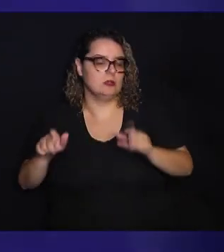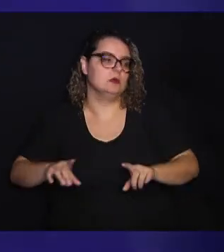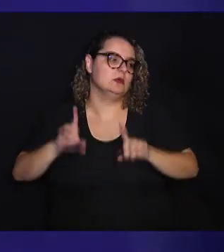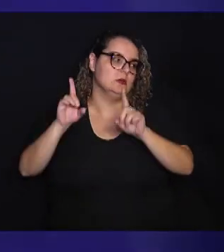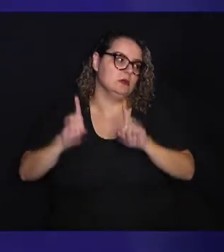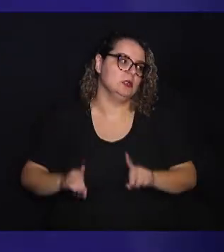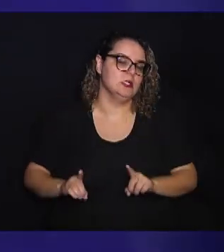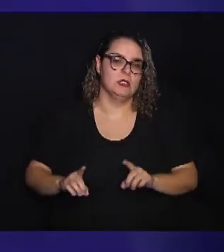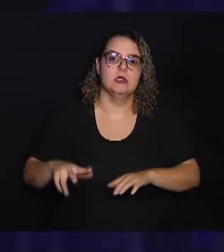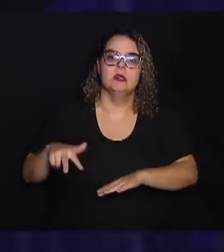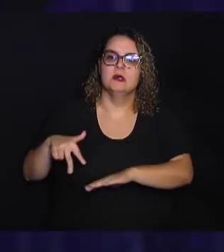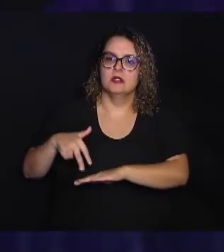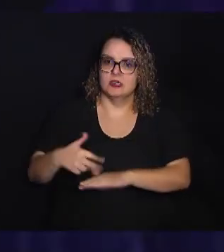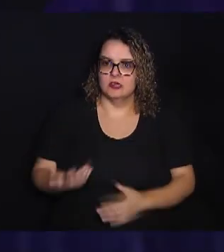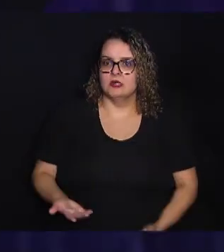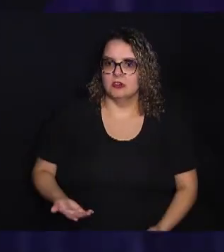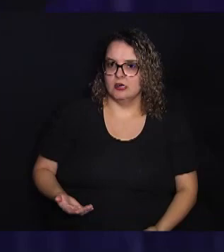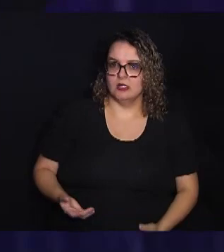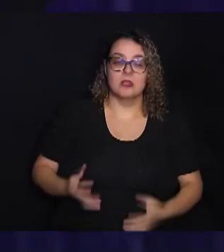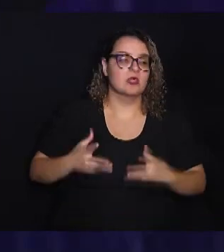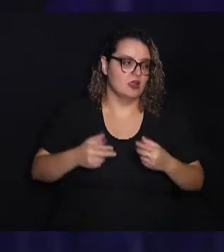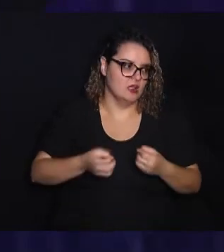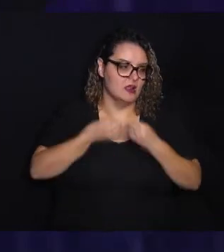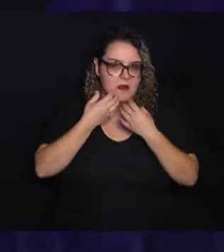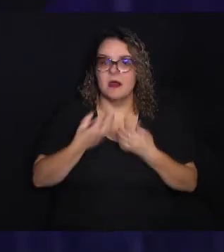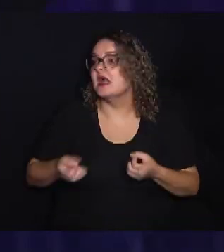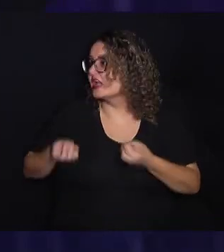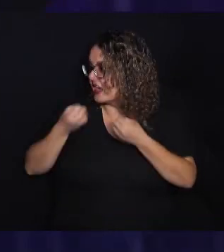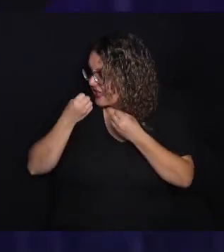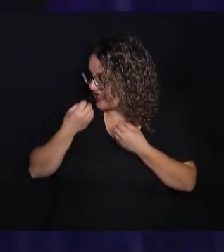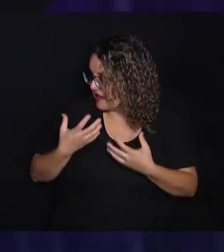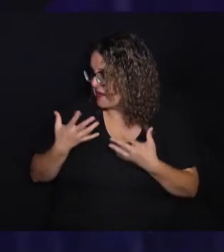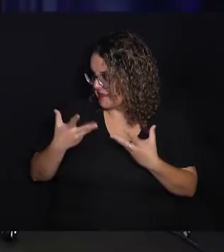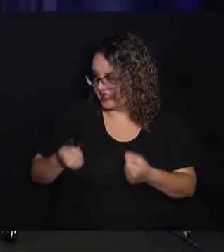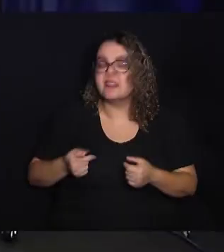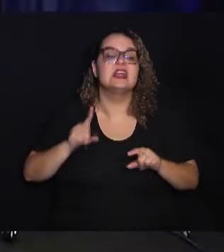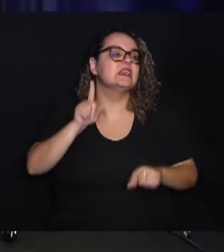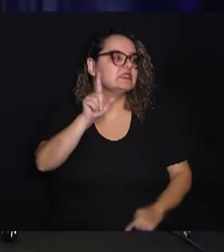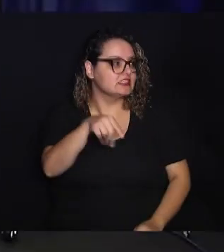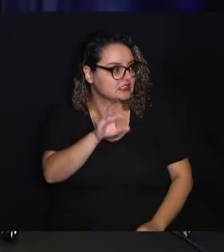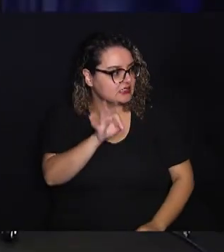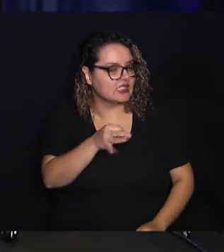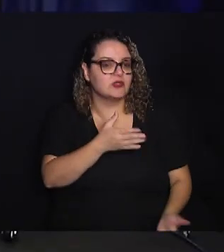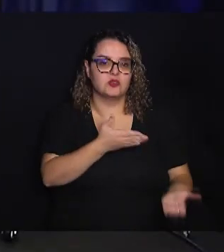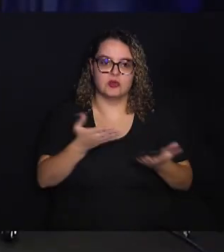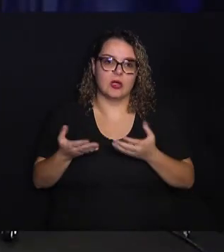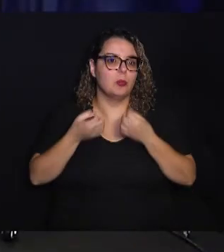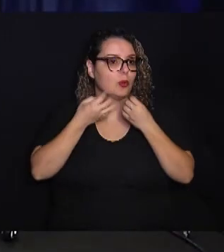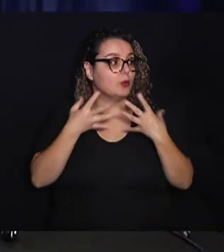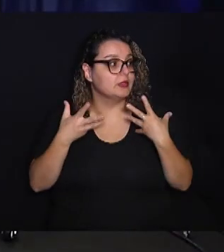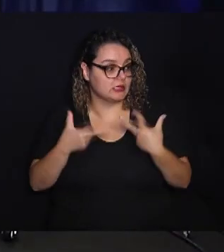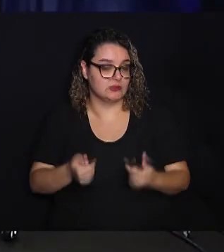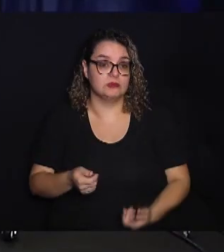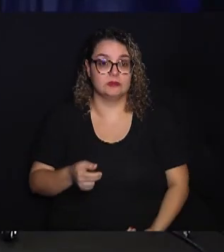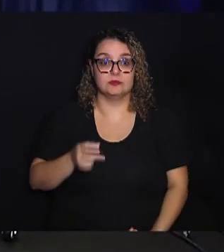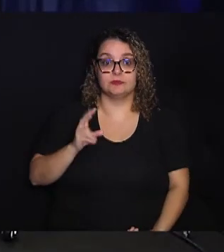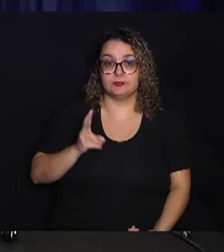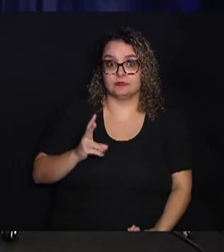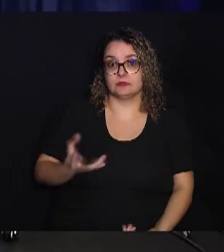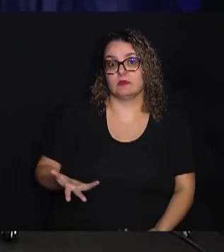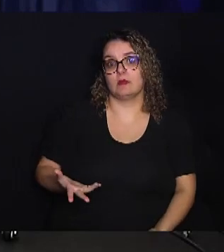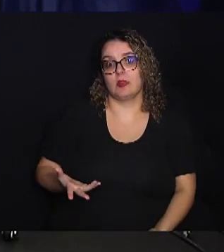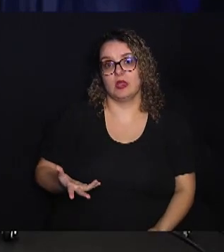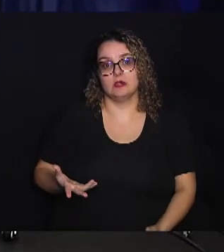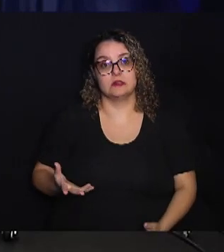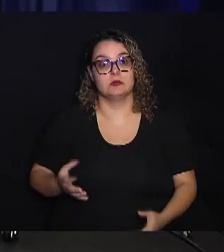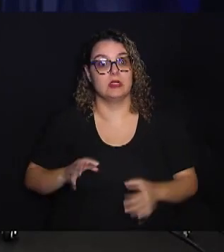podem. E tem que ser bom para quem Mas está, tem que ser bom para todos. apresentando. Exatamente. Né? Eu sempre evito estressar